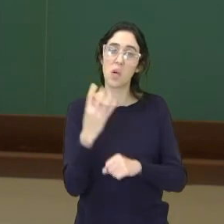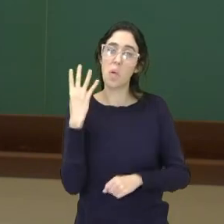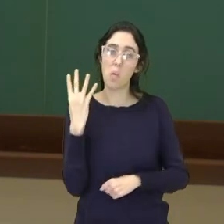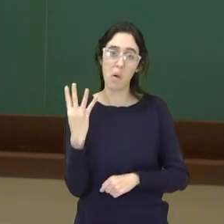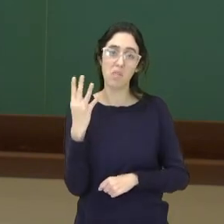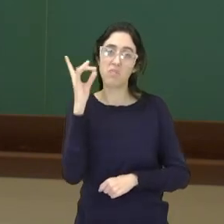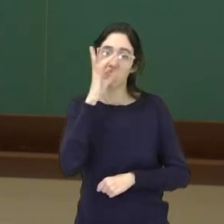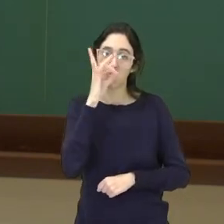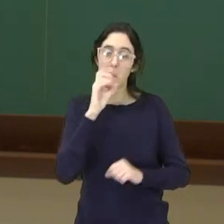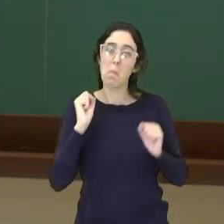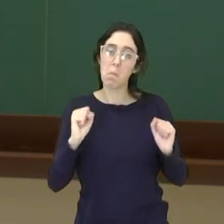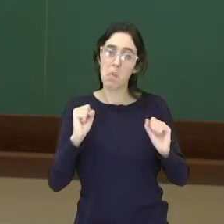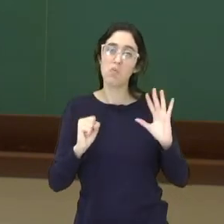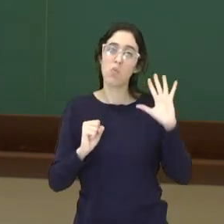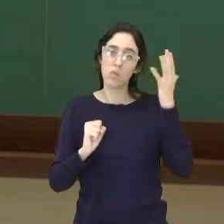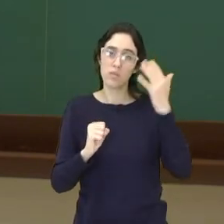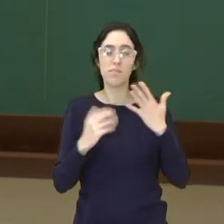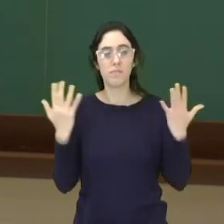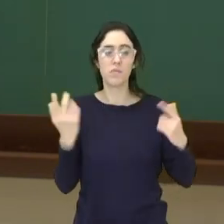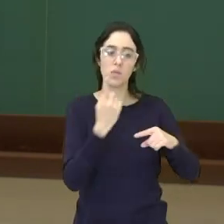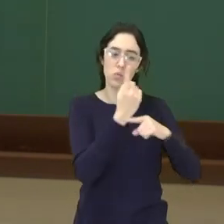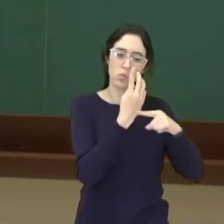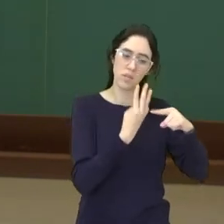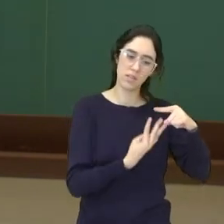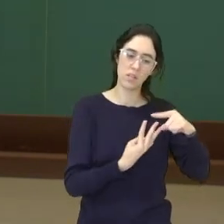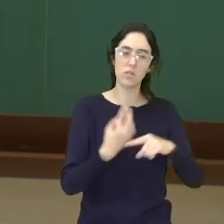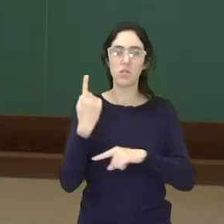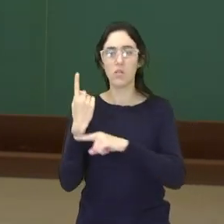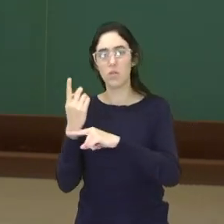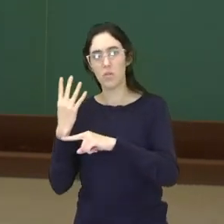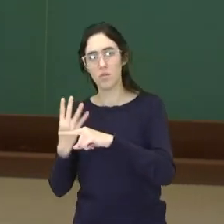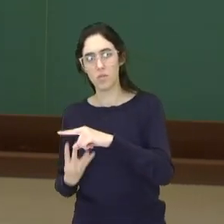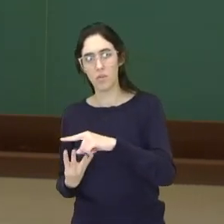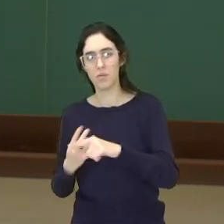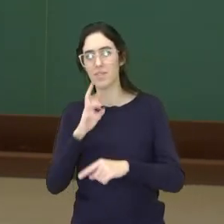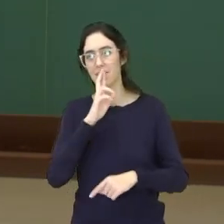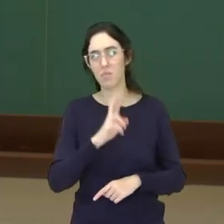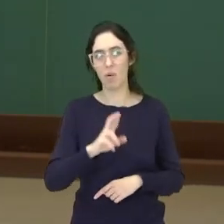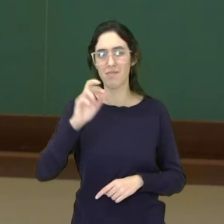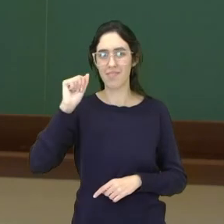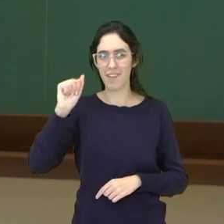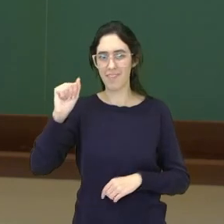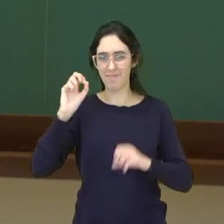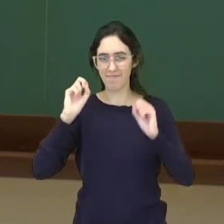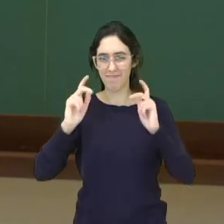vestuário. Tá bom? Então, 1/3 e 1/4 é a resposta da letra A.